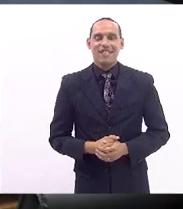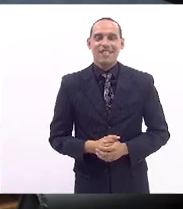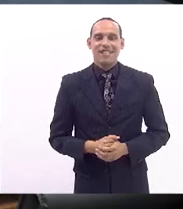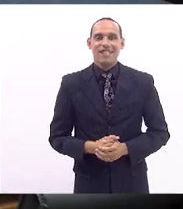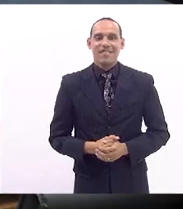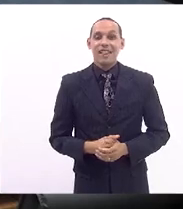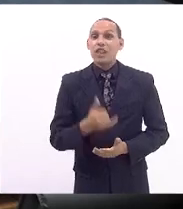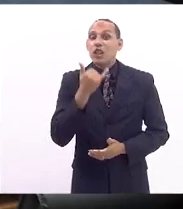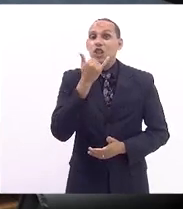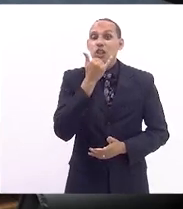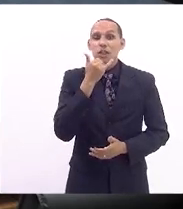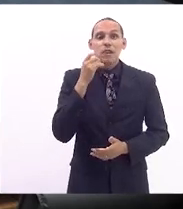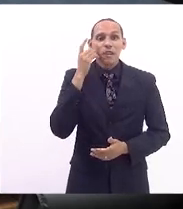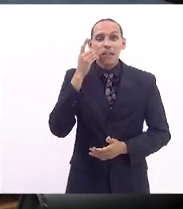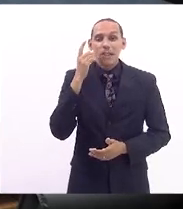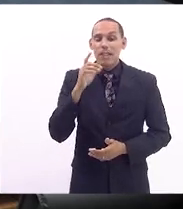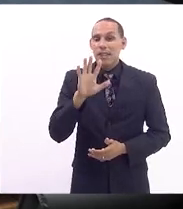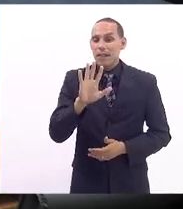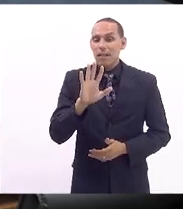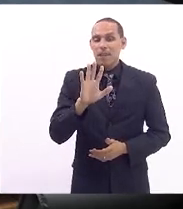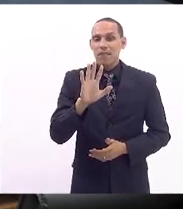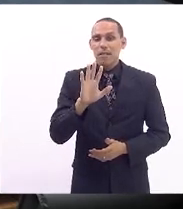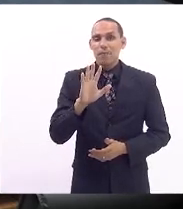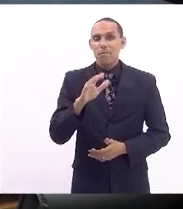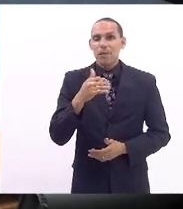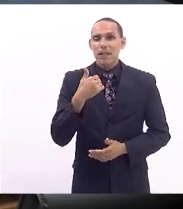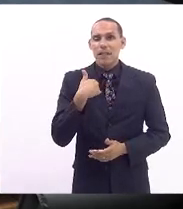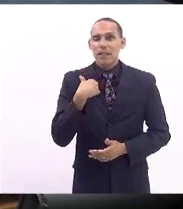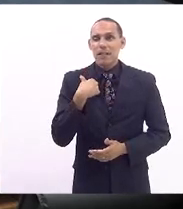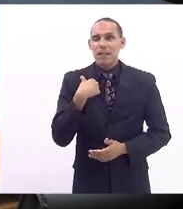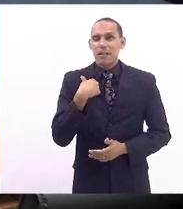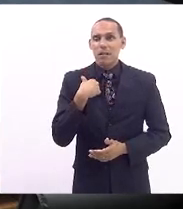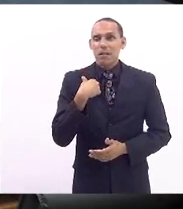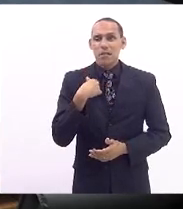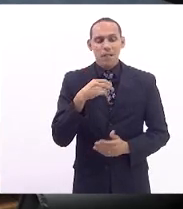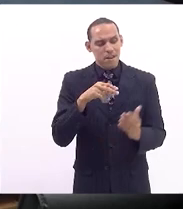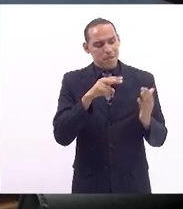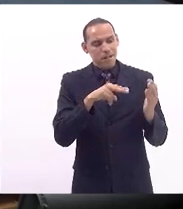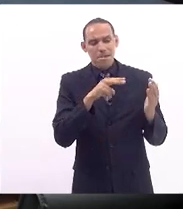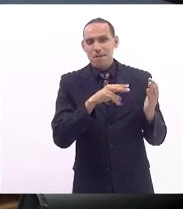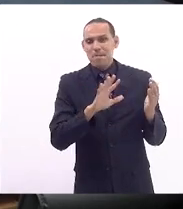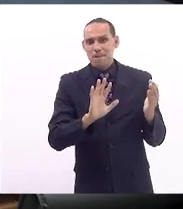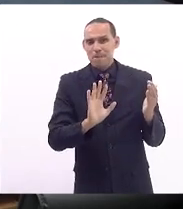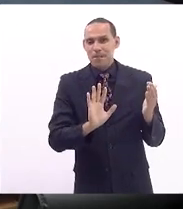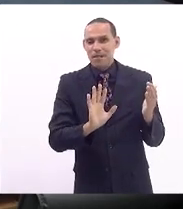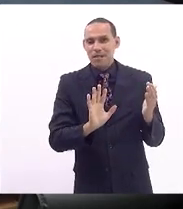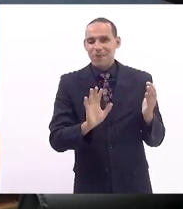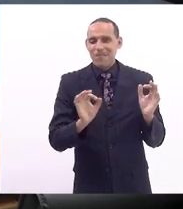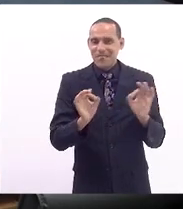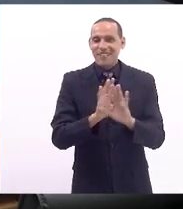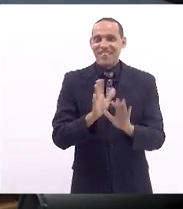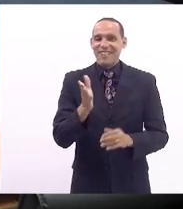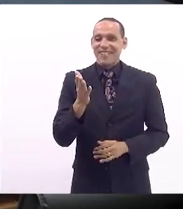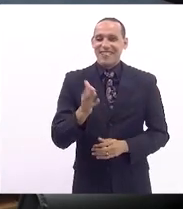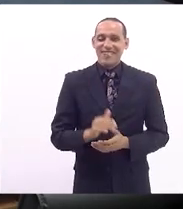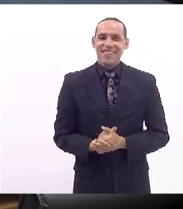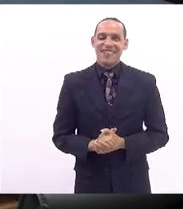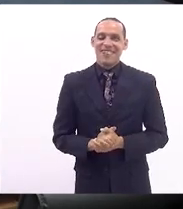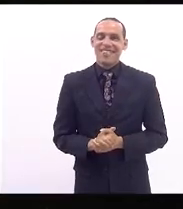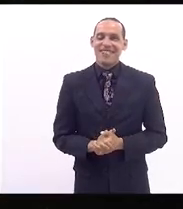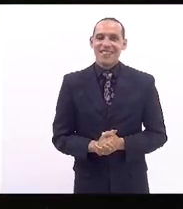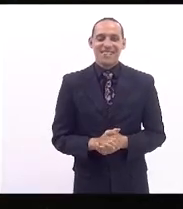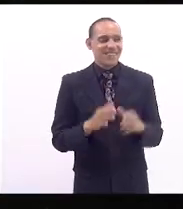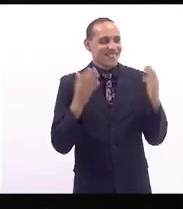E ai desculpa a deputada Pera aí que eu tô aqui me esperando aqui da e pronto pronto